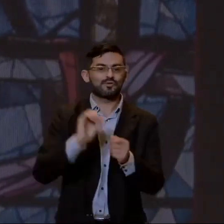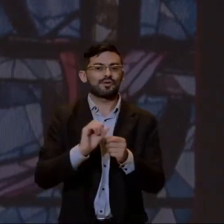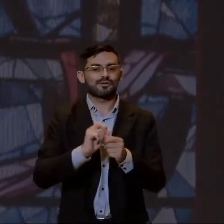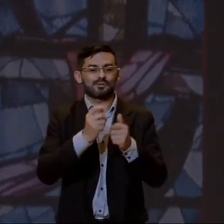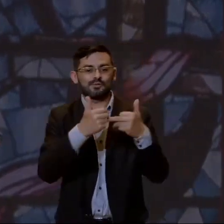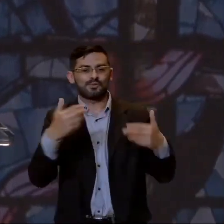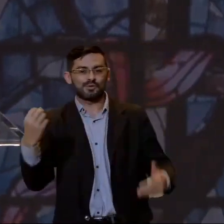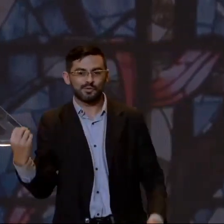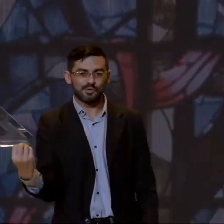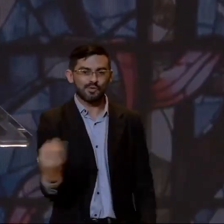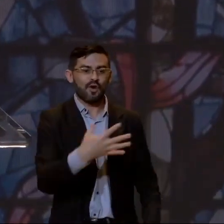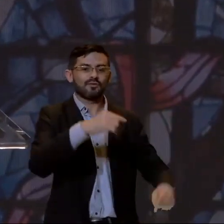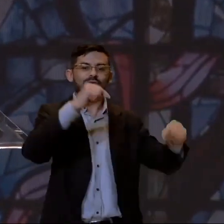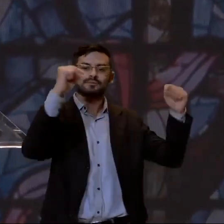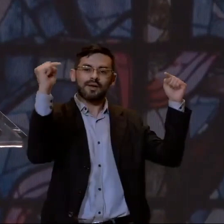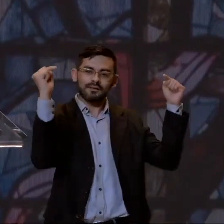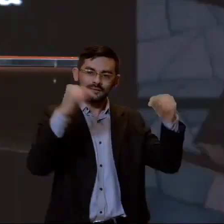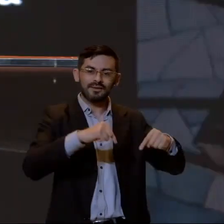novo aqui.